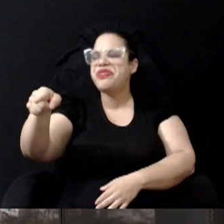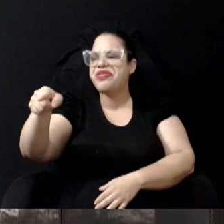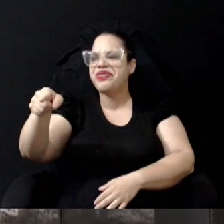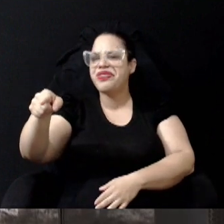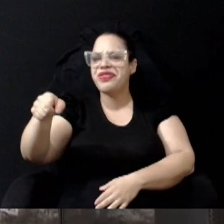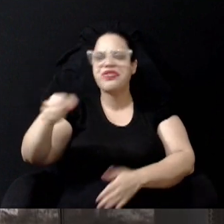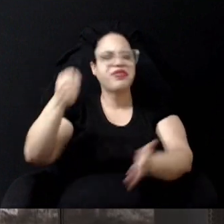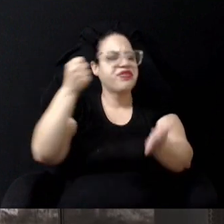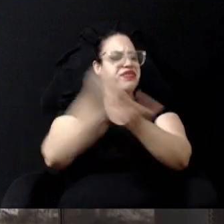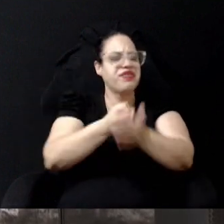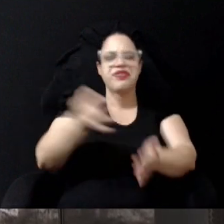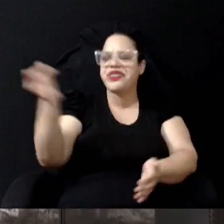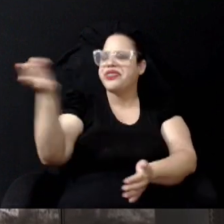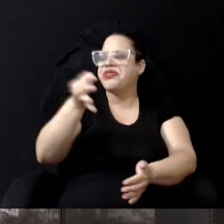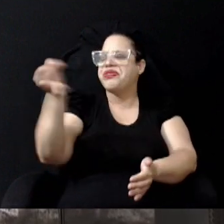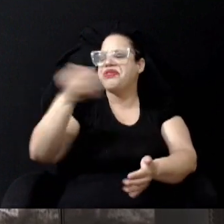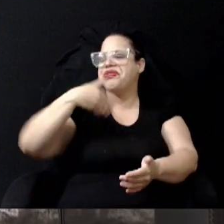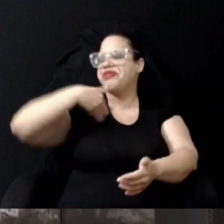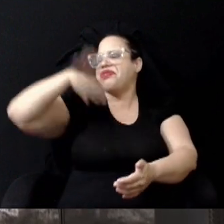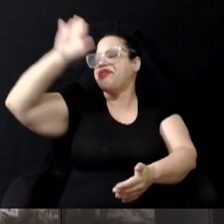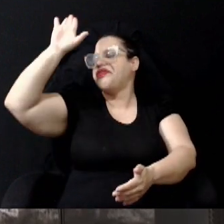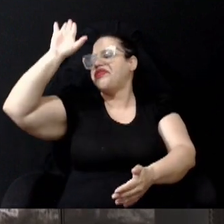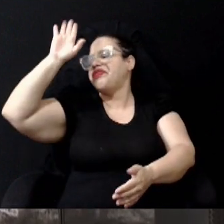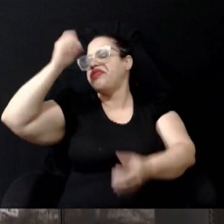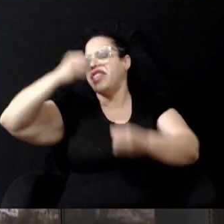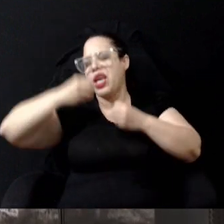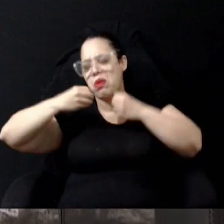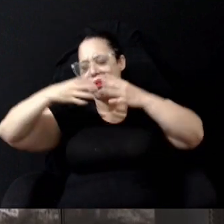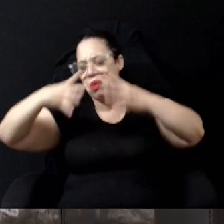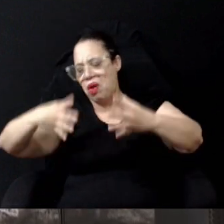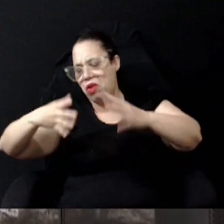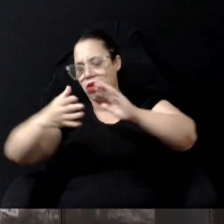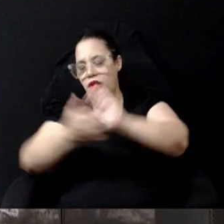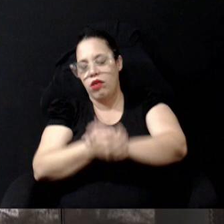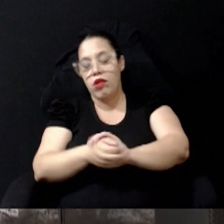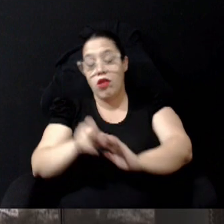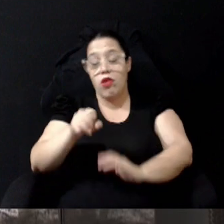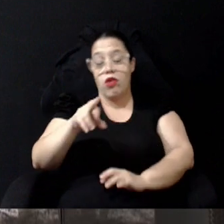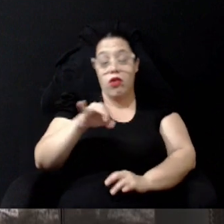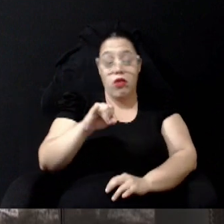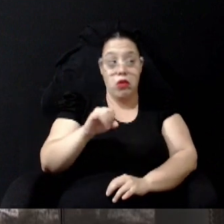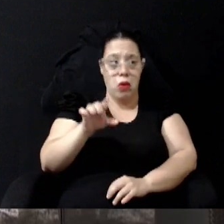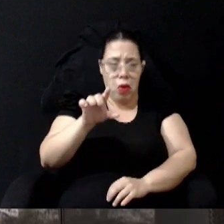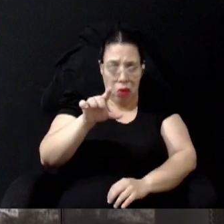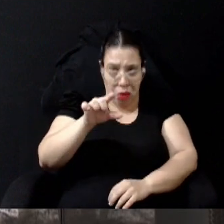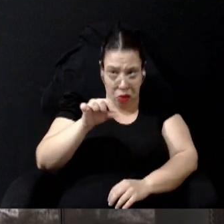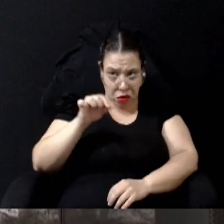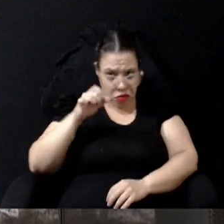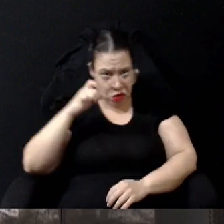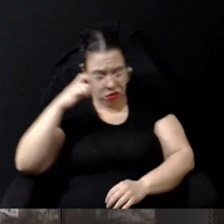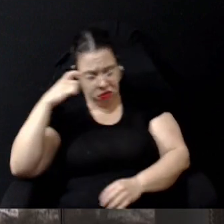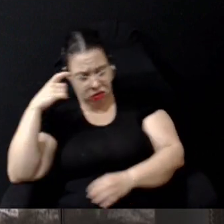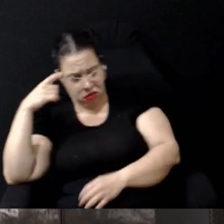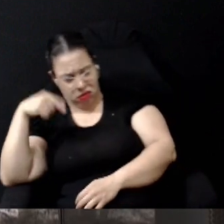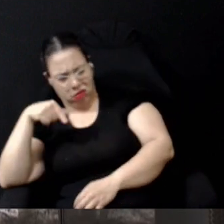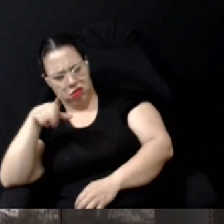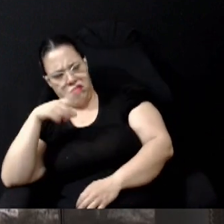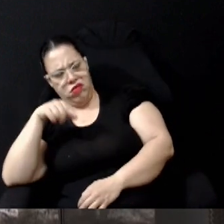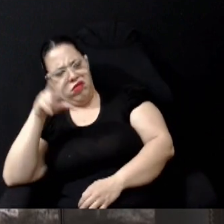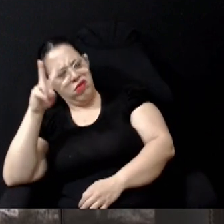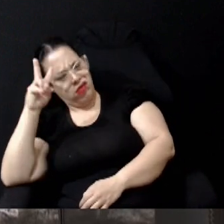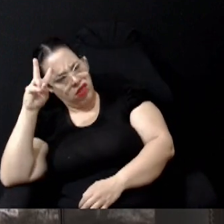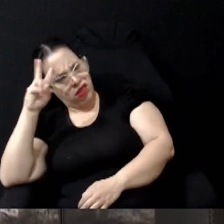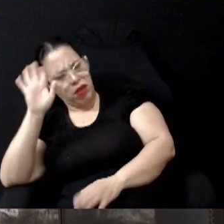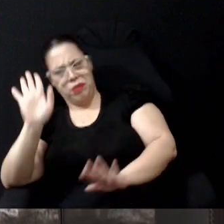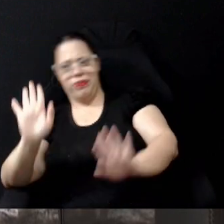consolidado, está tudo consenso. E aí seu Valdir puxa lá um raminho da história, fala, opa, tem um